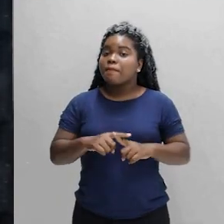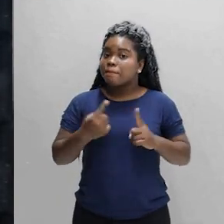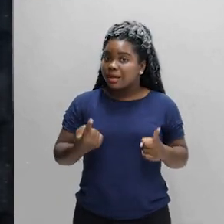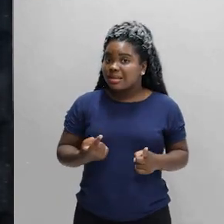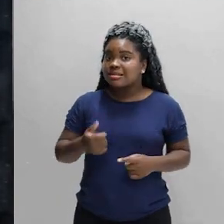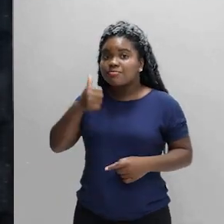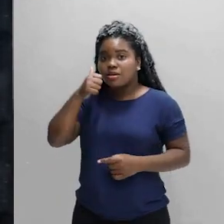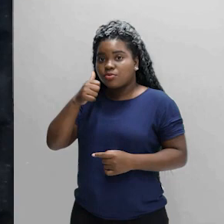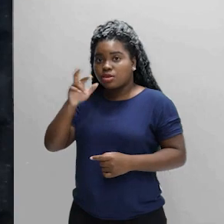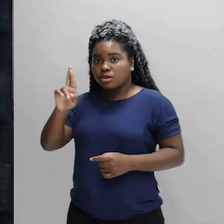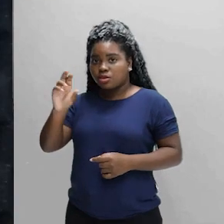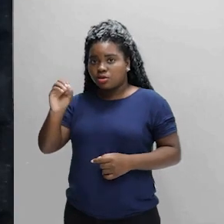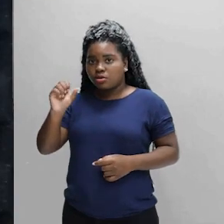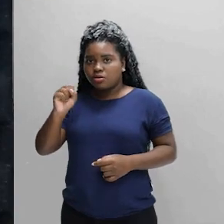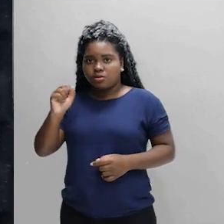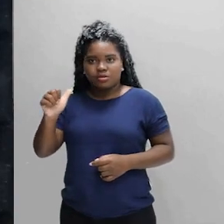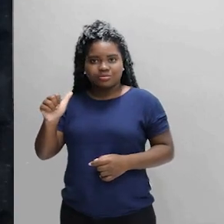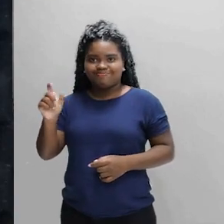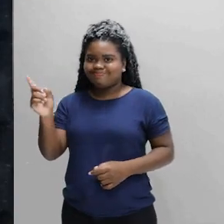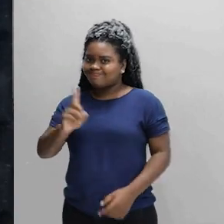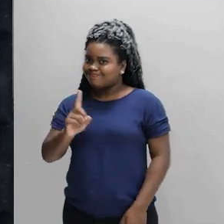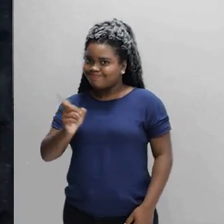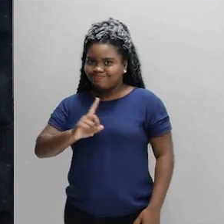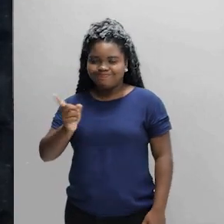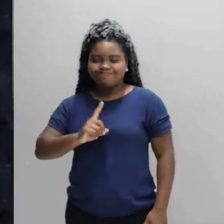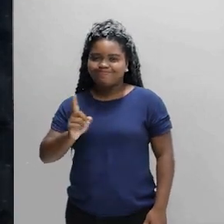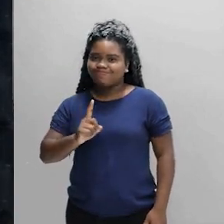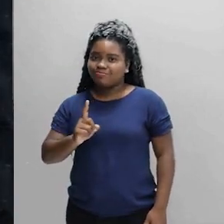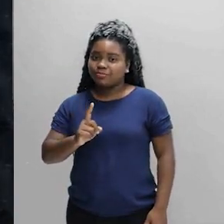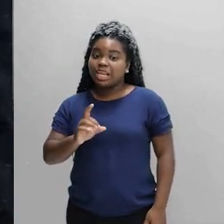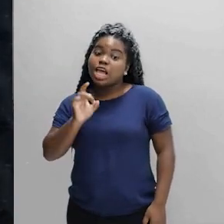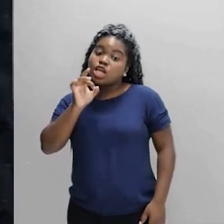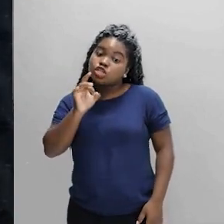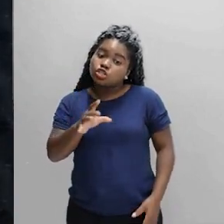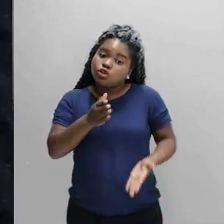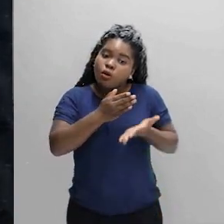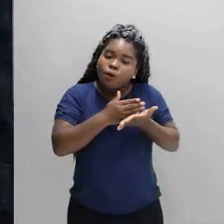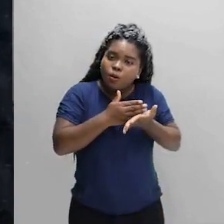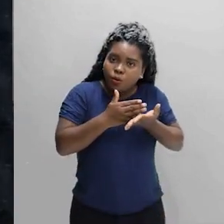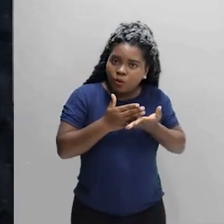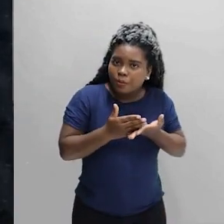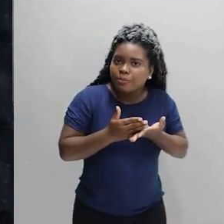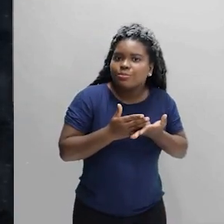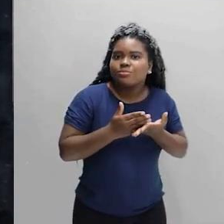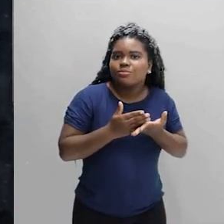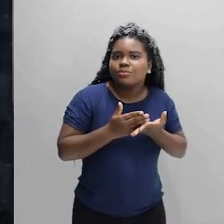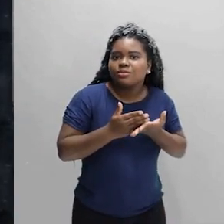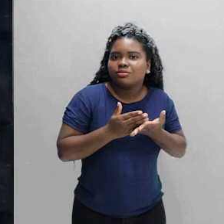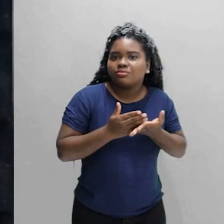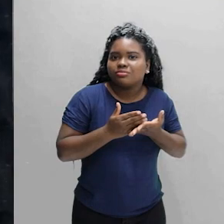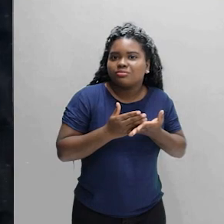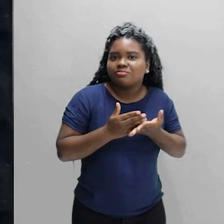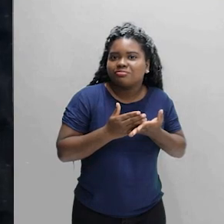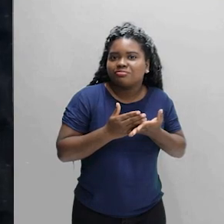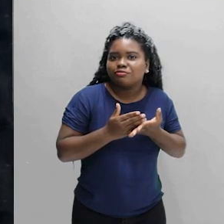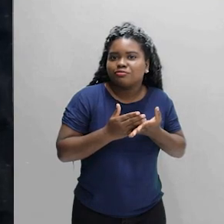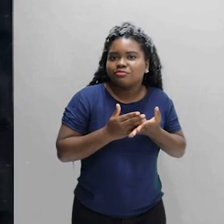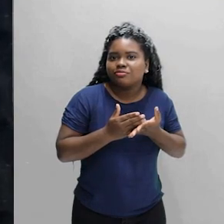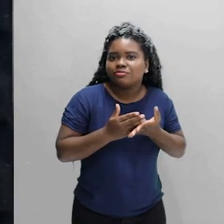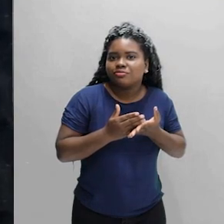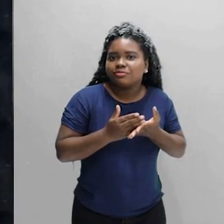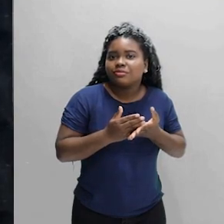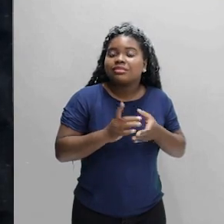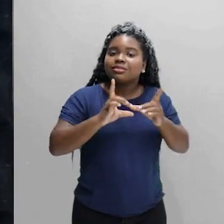Rosa Luxemburgo, não é bem assim. Na verdade, isso é só o começo. Isso não é o ponto de chegada, é o ponto de partida